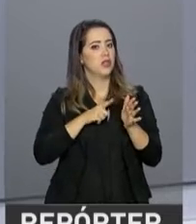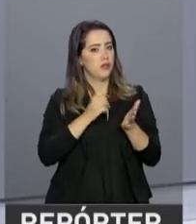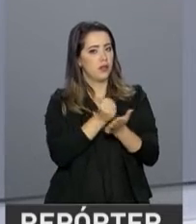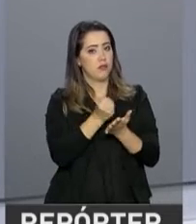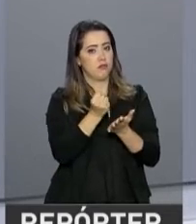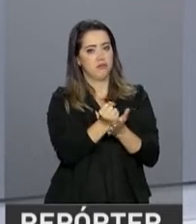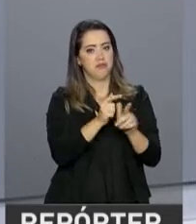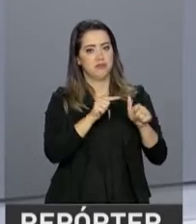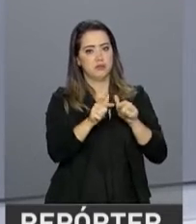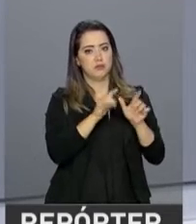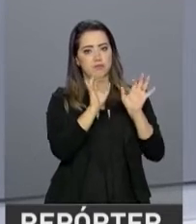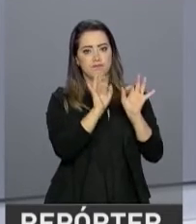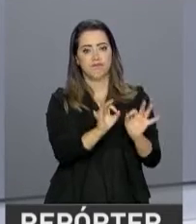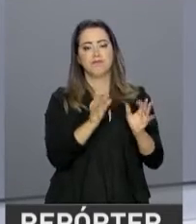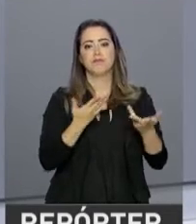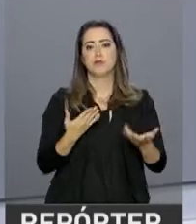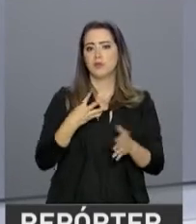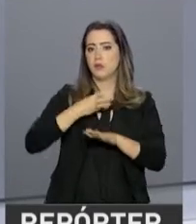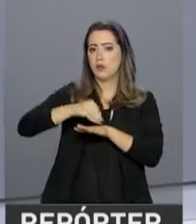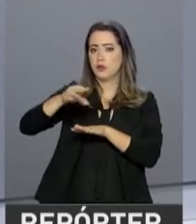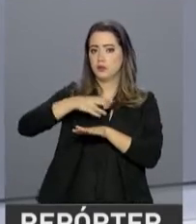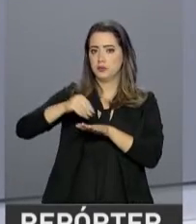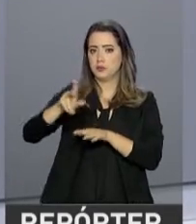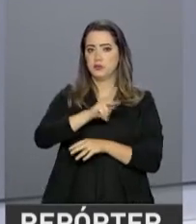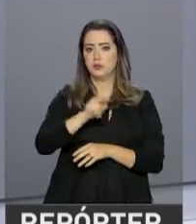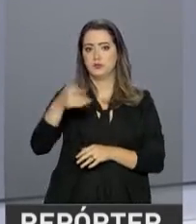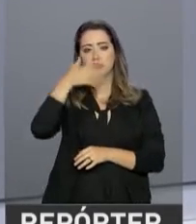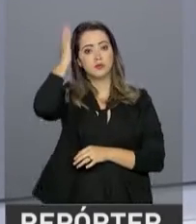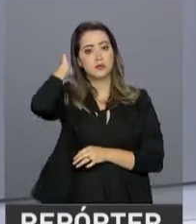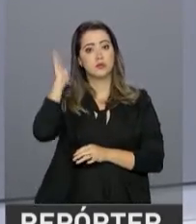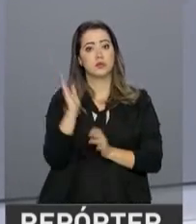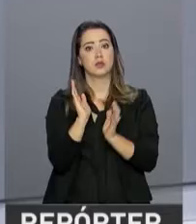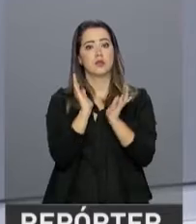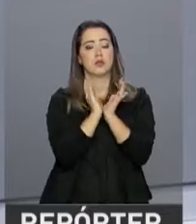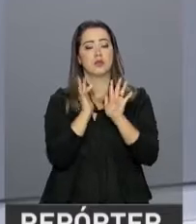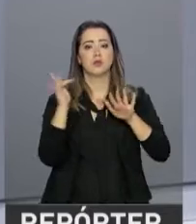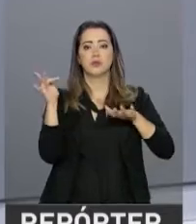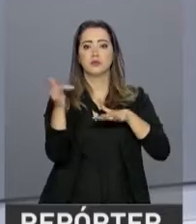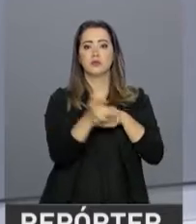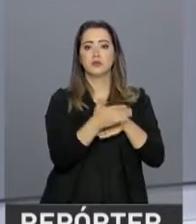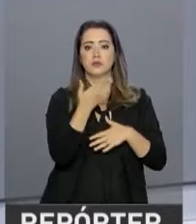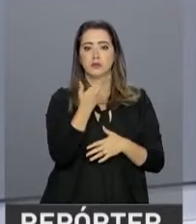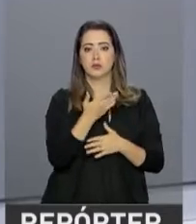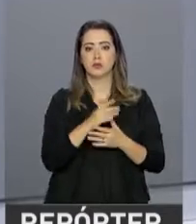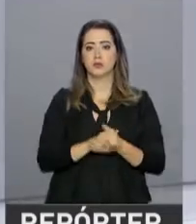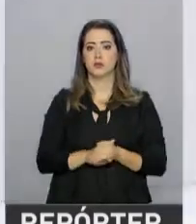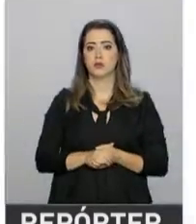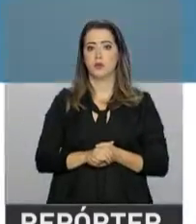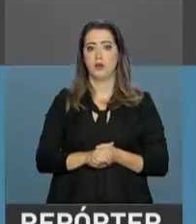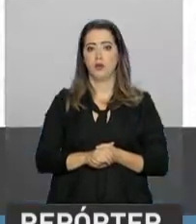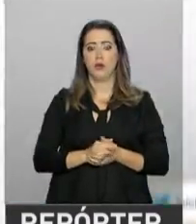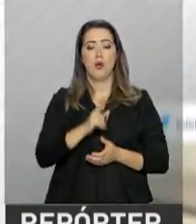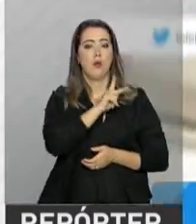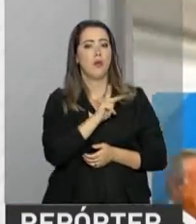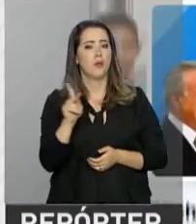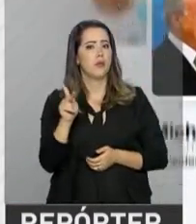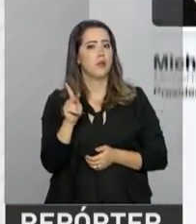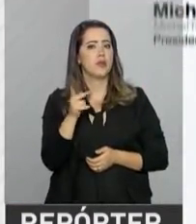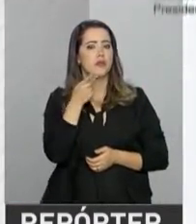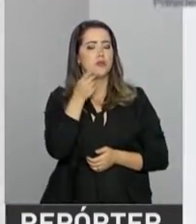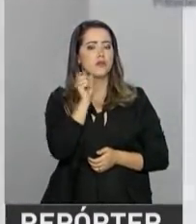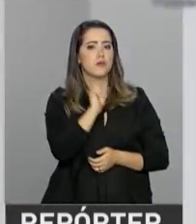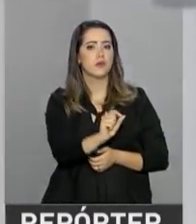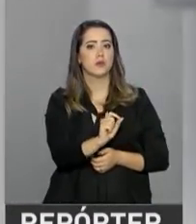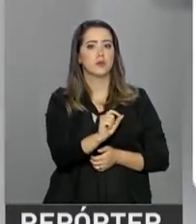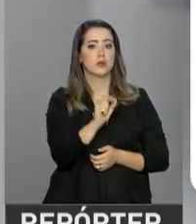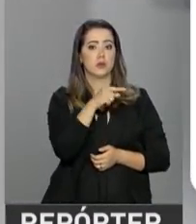assinada a informação foi dada pelo presidente michel temer agora há pouco em uma rede social o presidente disse que os